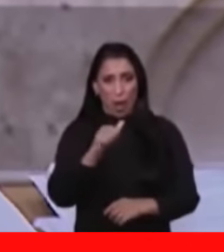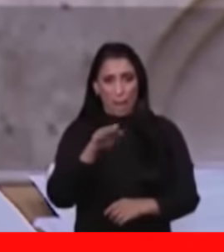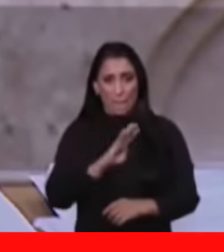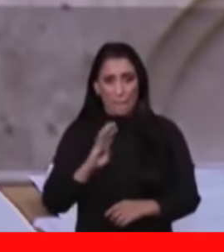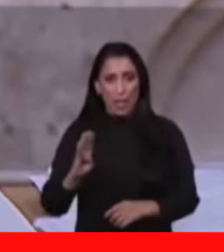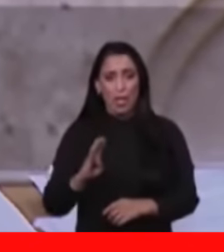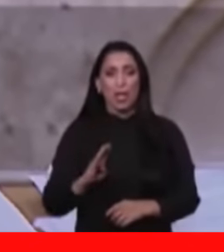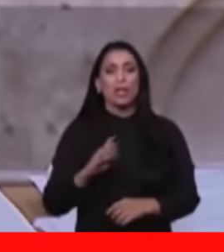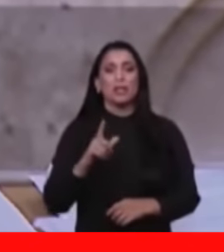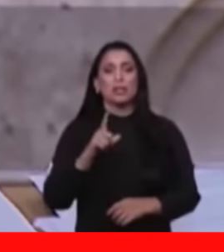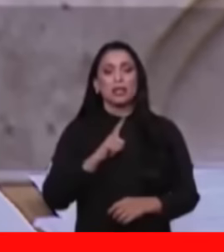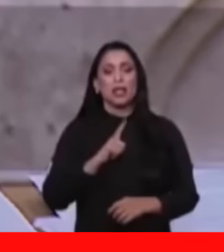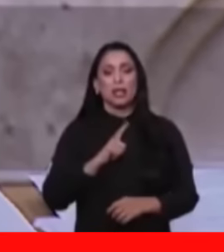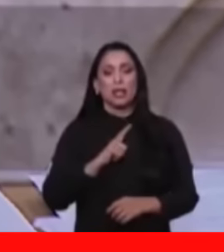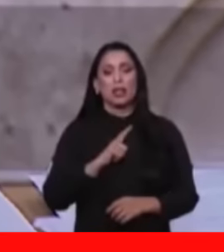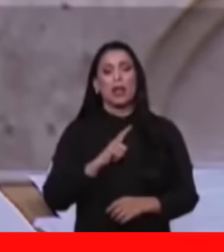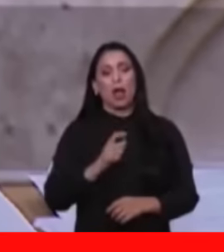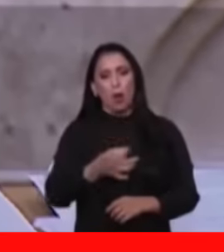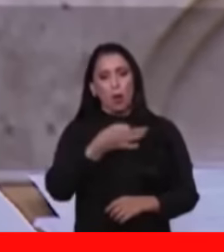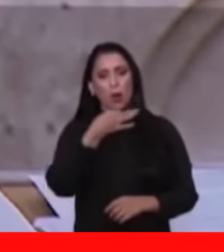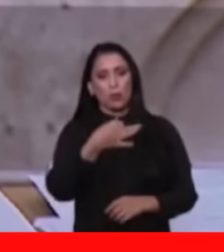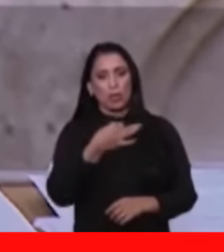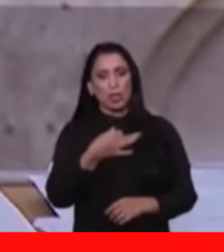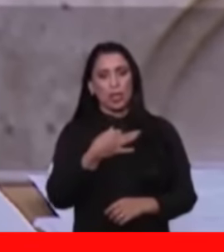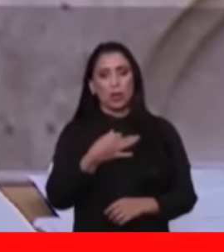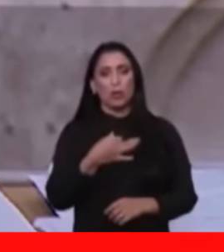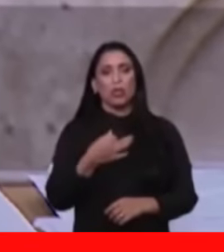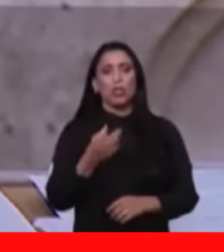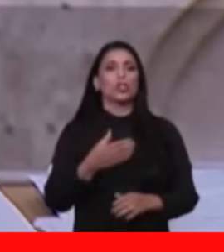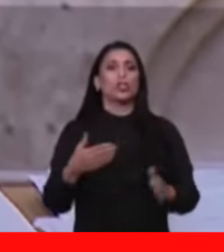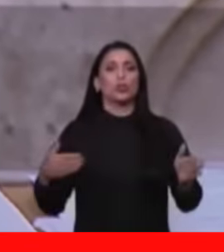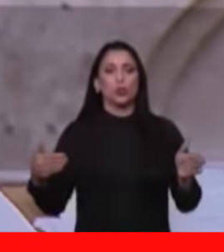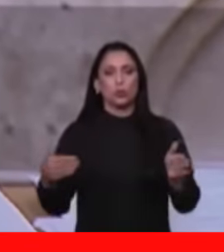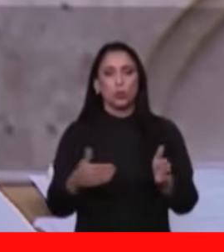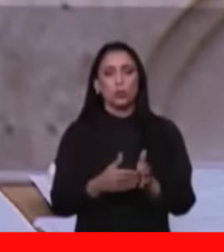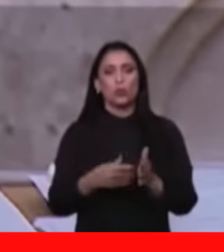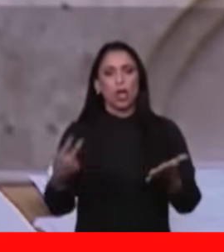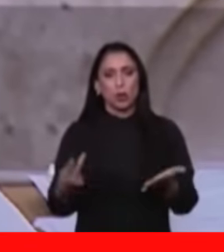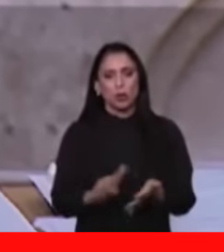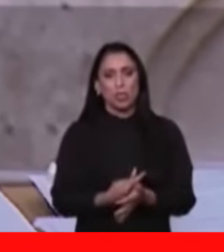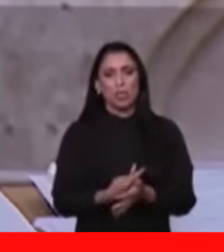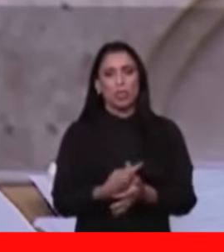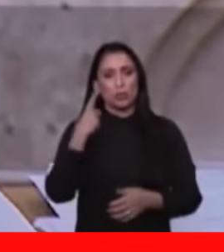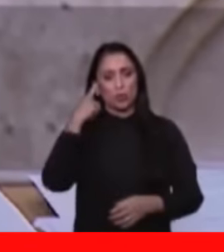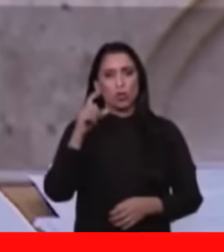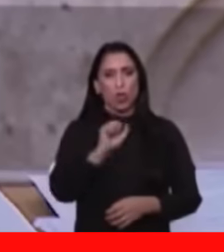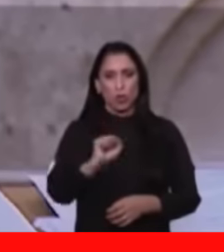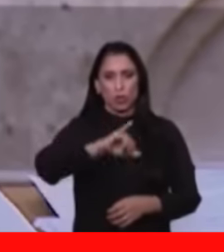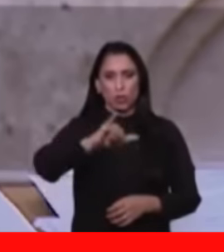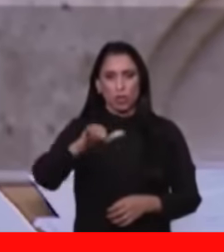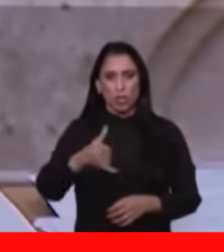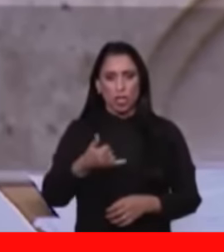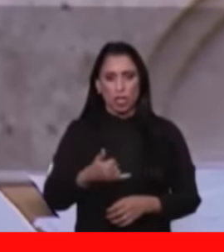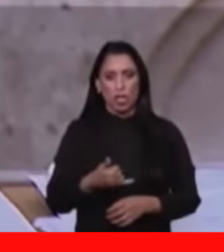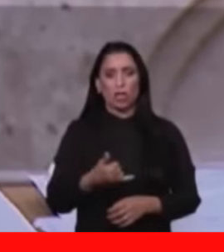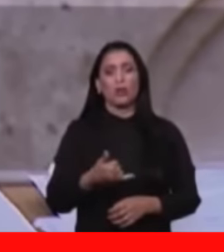sua posição no sentido de que os atentados ocorridos em 8 de janeiro último se afiguram